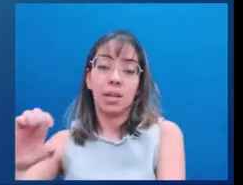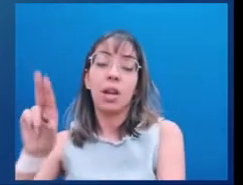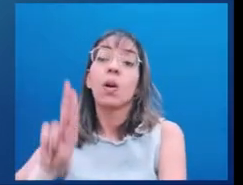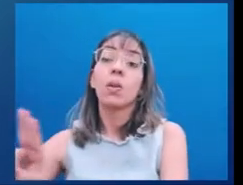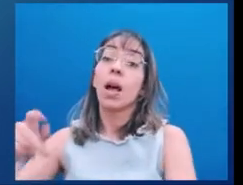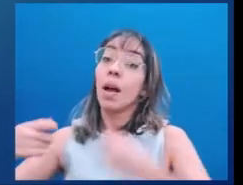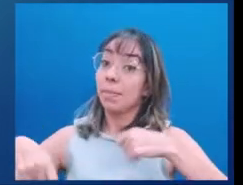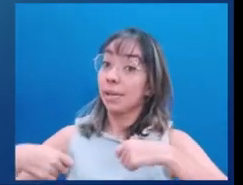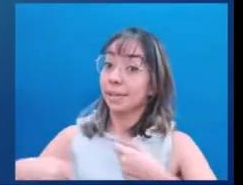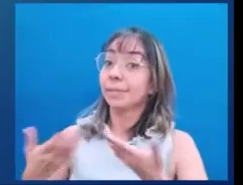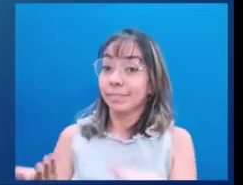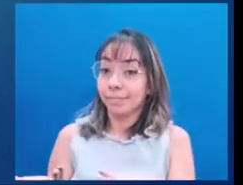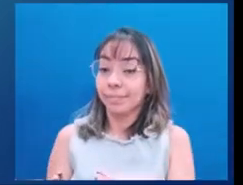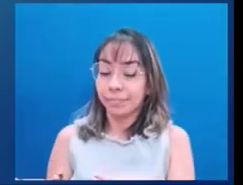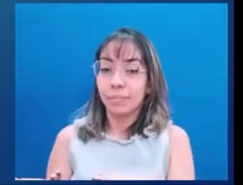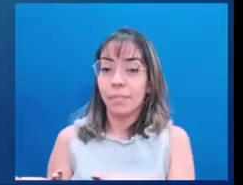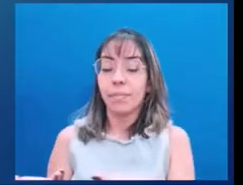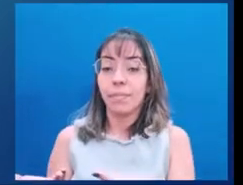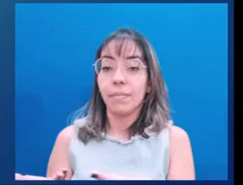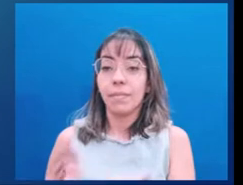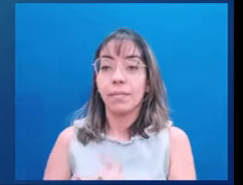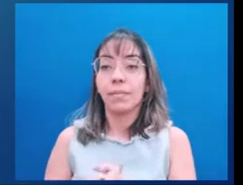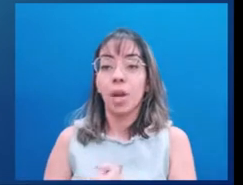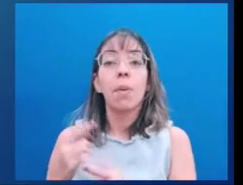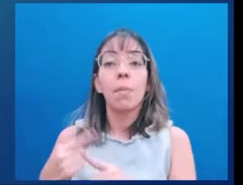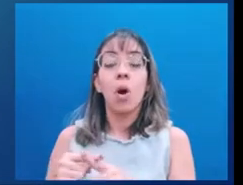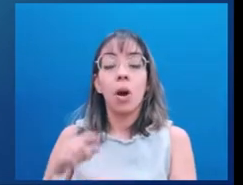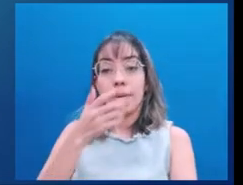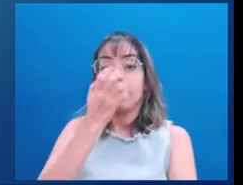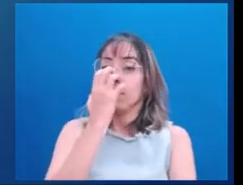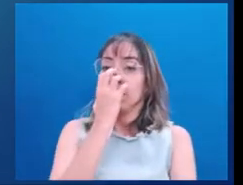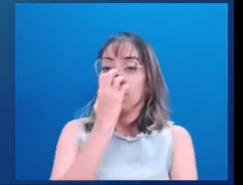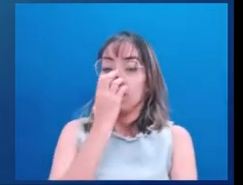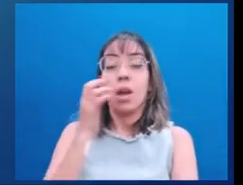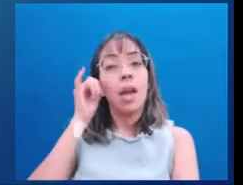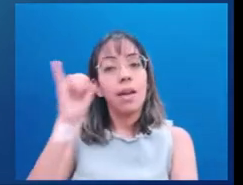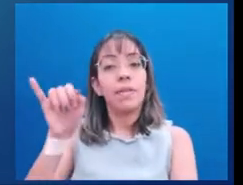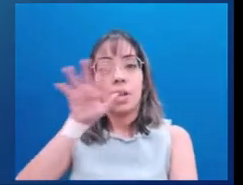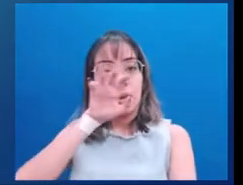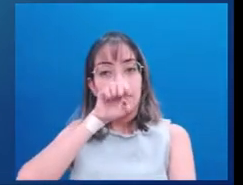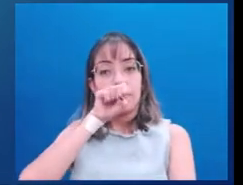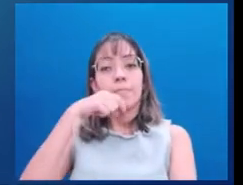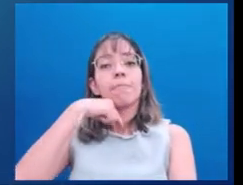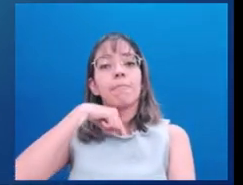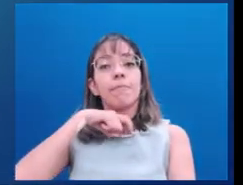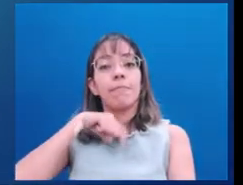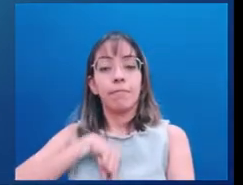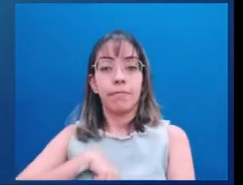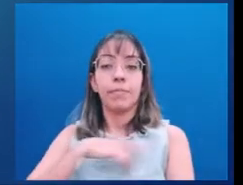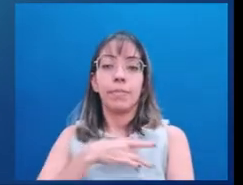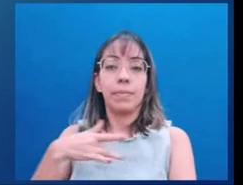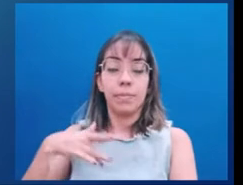dos EPCs, que são, por exemplo, a capela aí de exaustão, né, para não se gerar vapores que podem ser tóxicos.